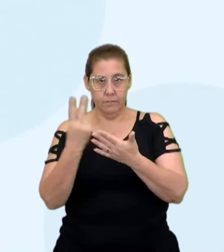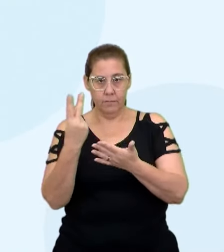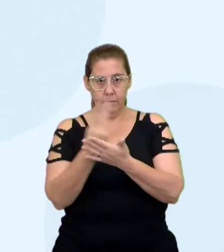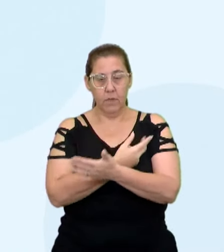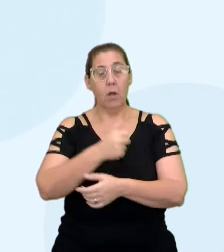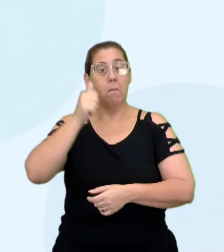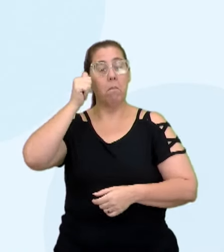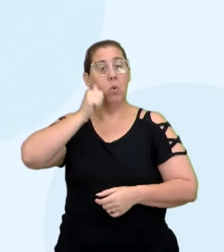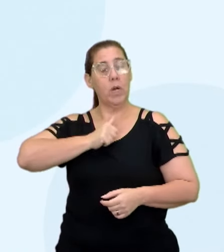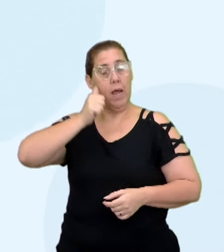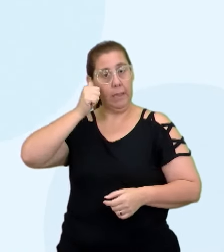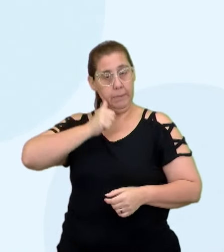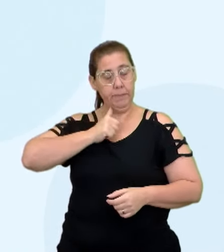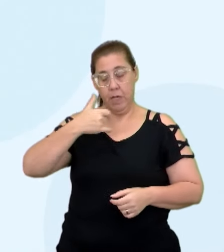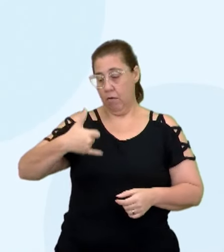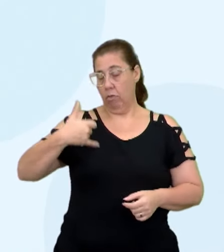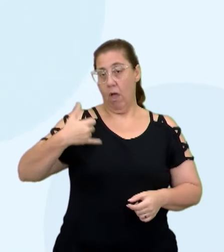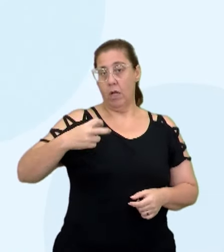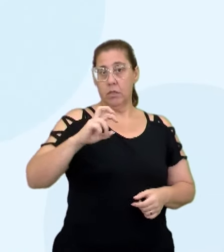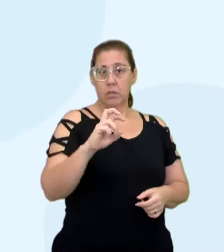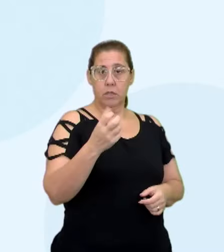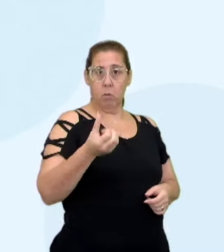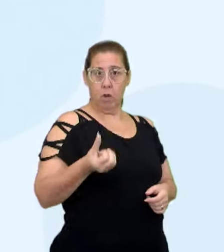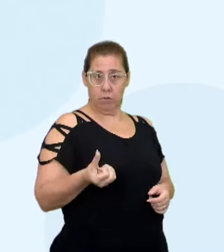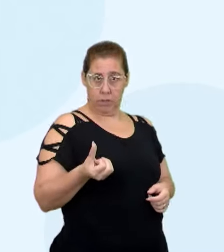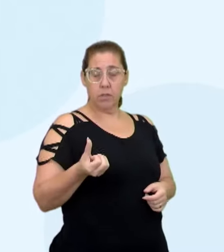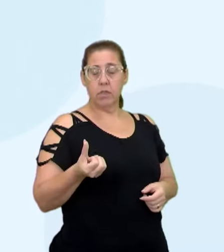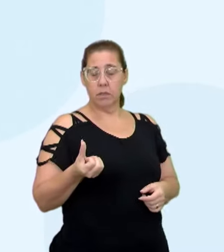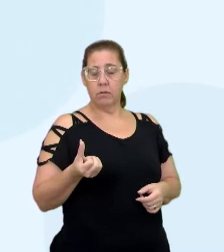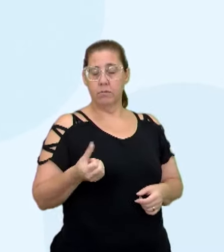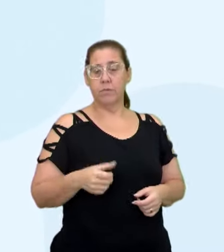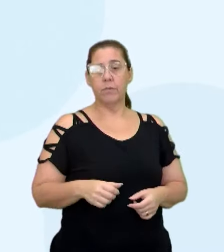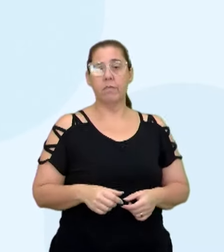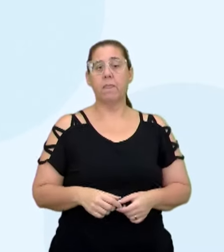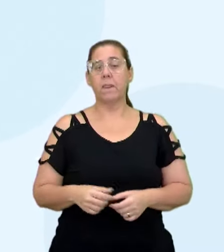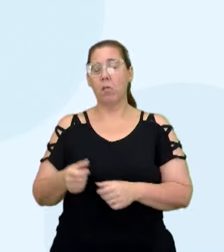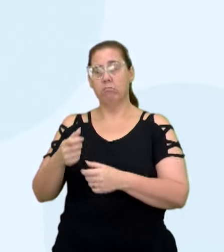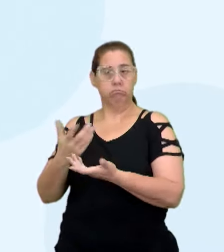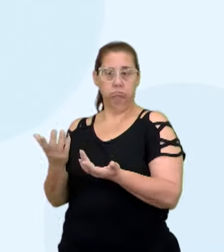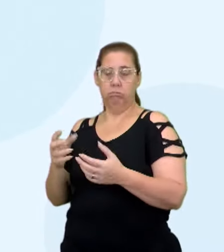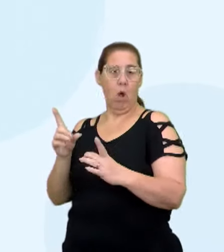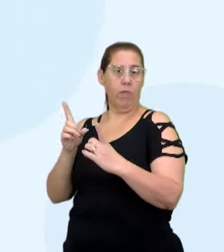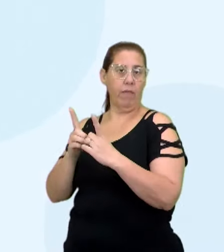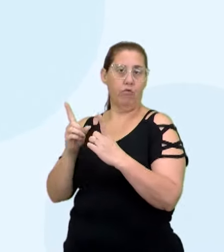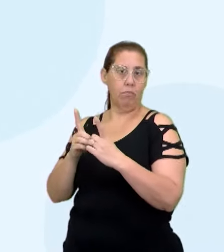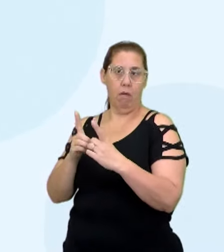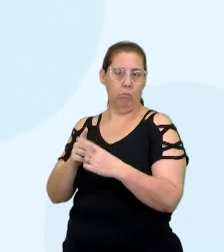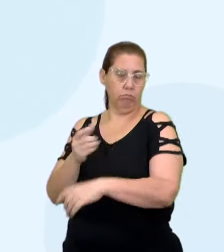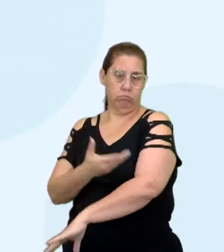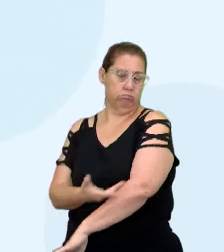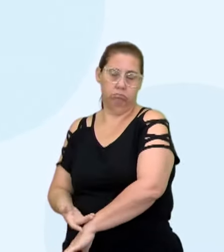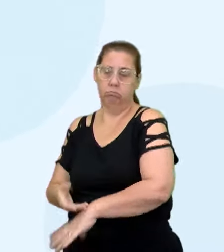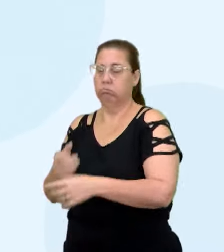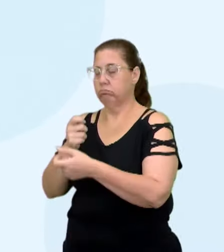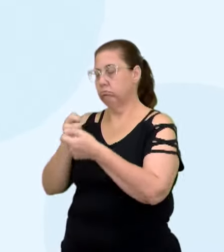uma mulher de 56 anos de idade em uma consulta de rotina.